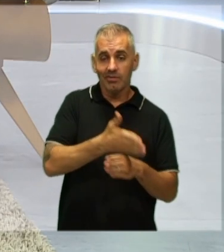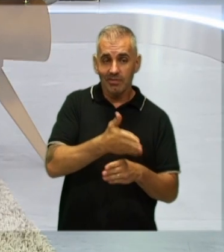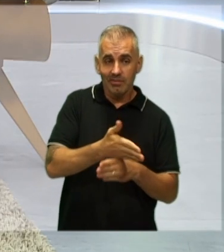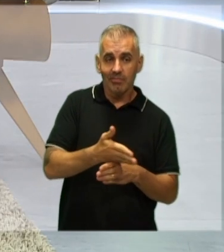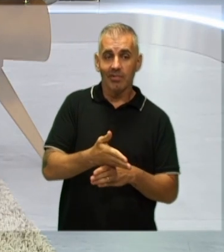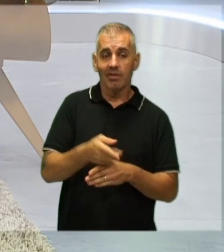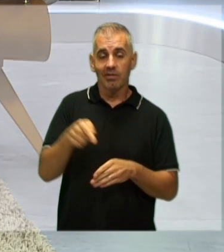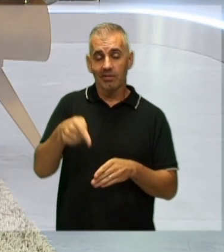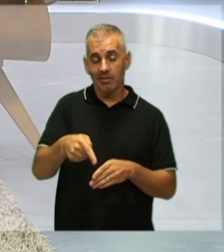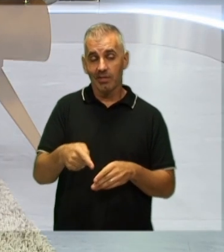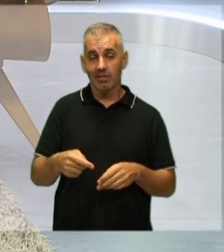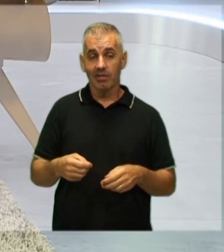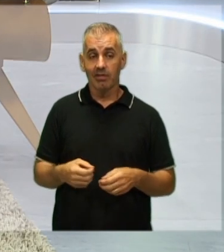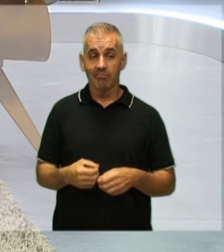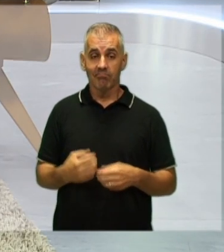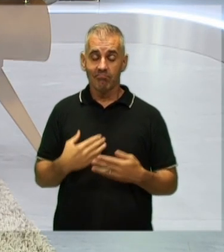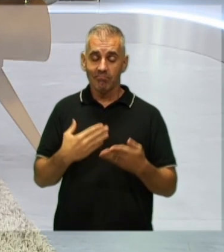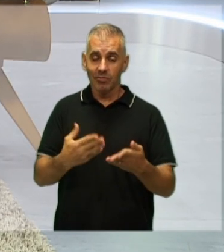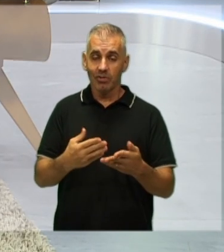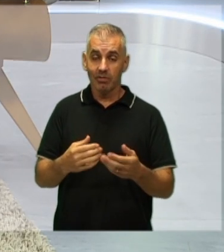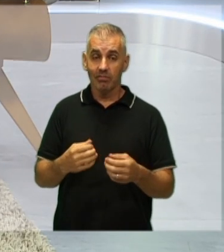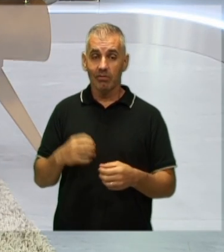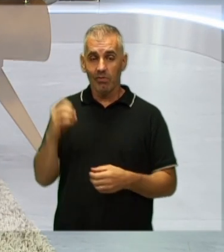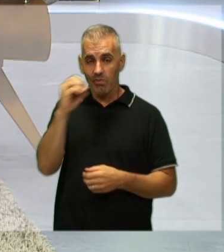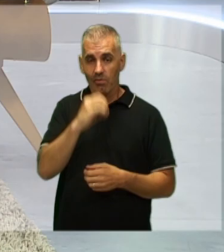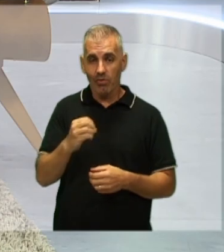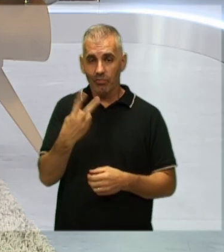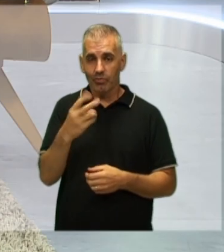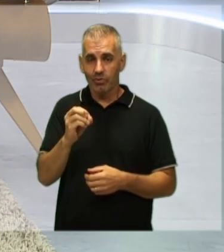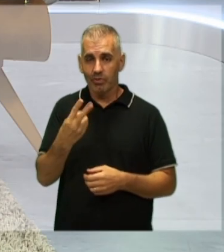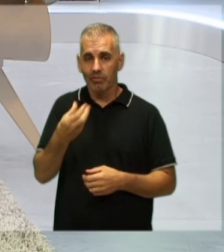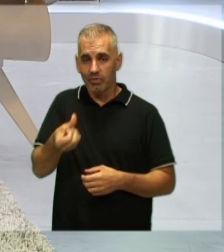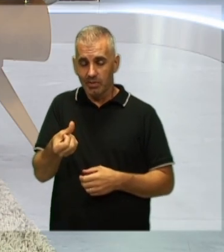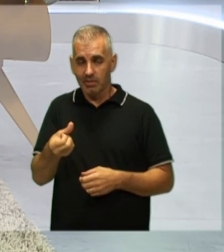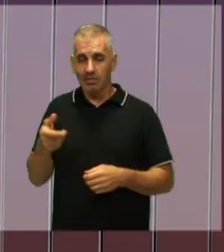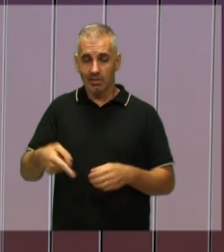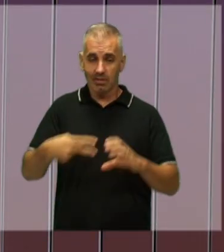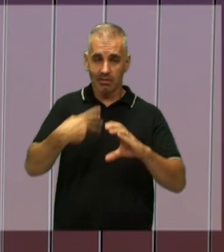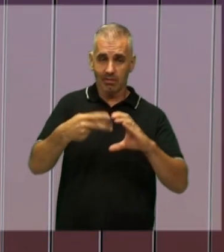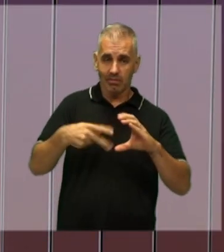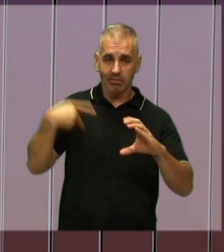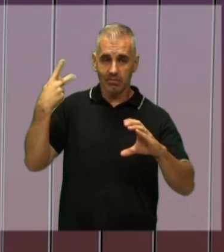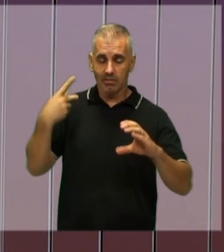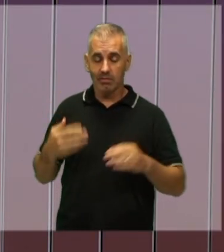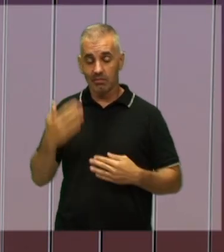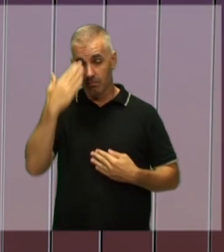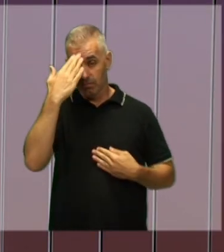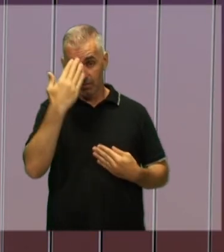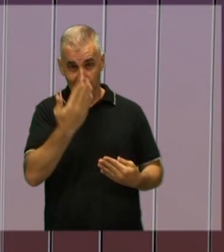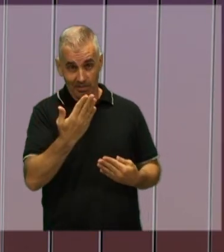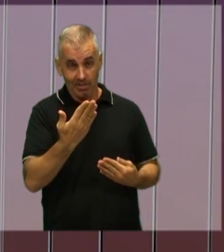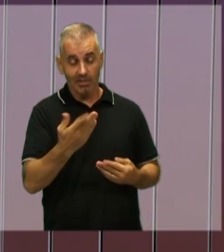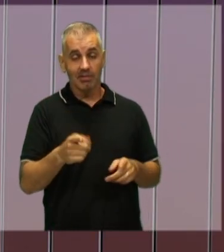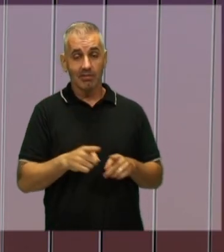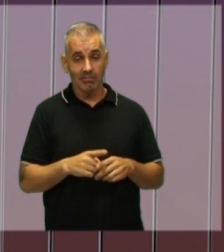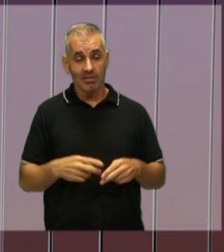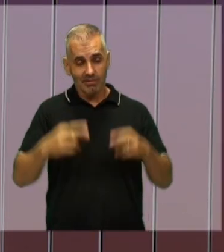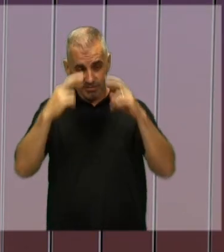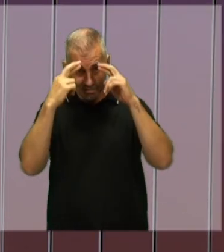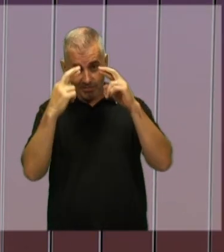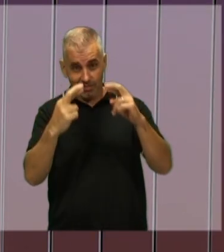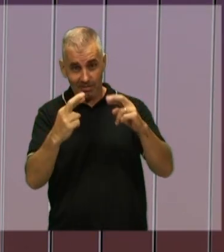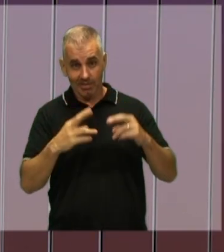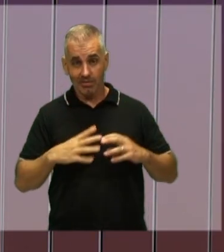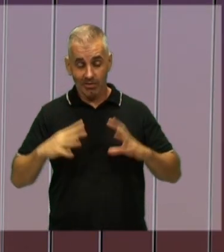programa. Desejo um excelente ano de 2026 aqui no trabalho na Câmara de Vereadores. Obrigado, Maurício, sempre muito respeitoso, né?